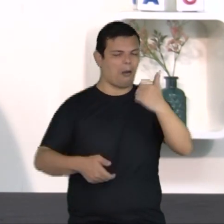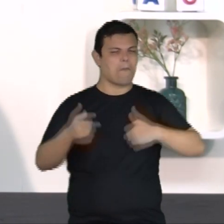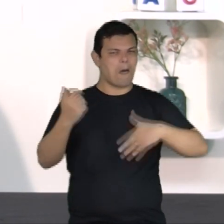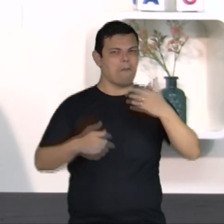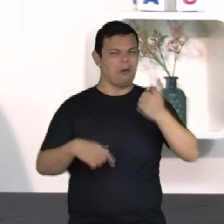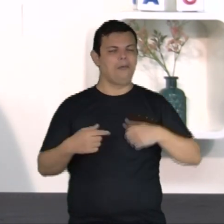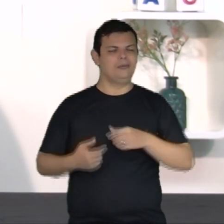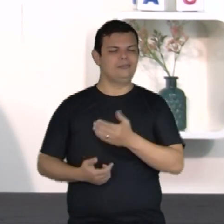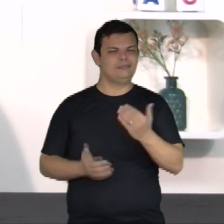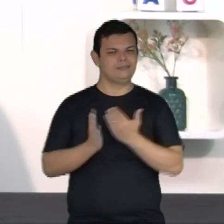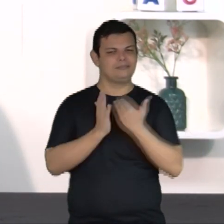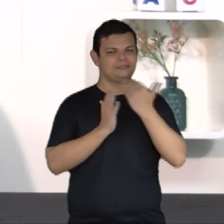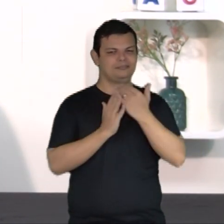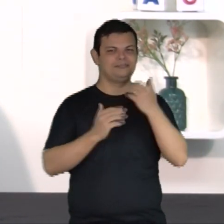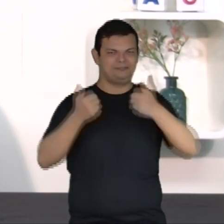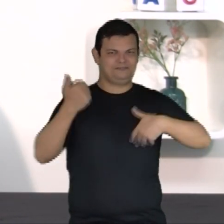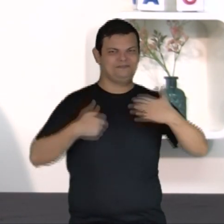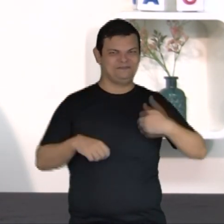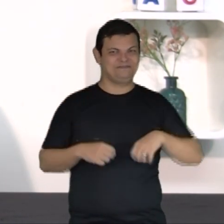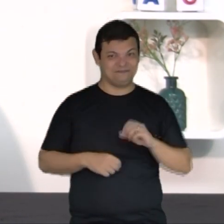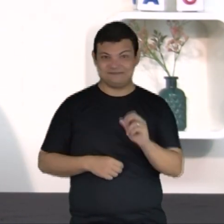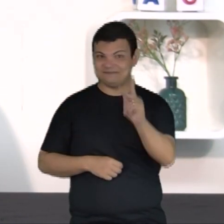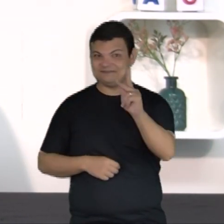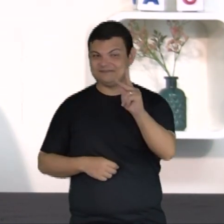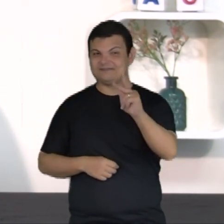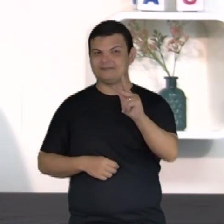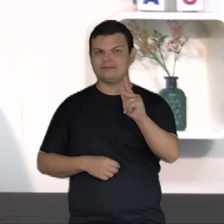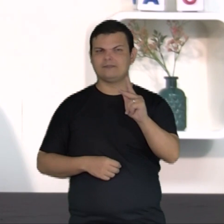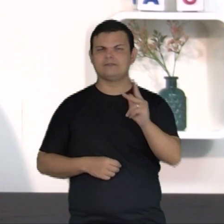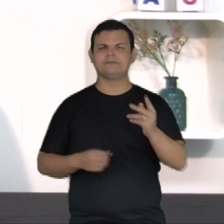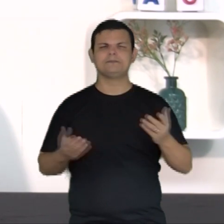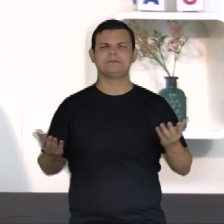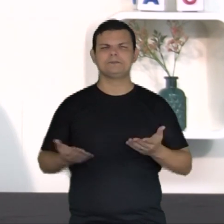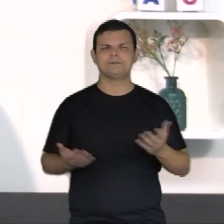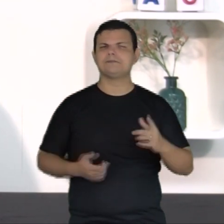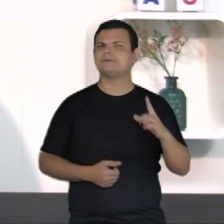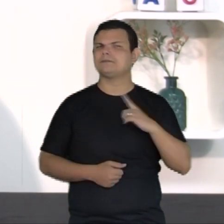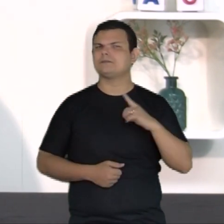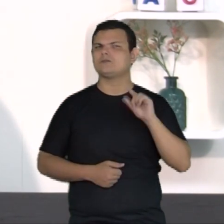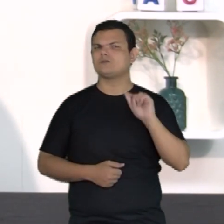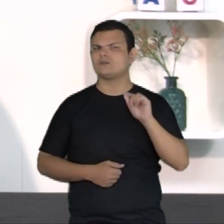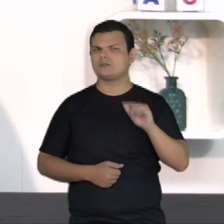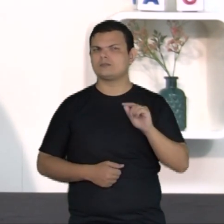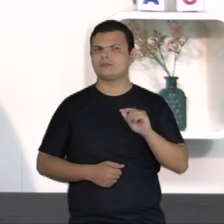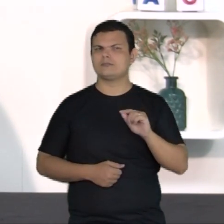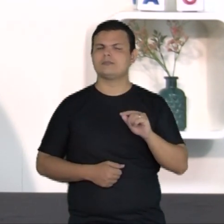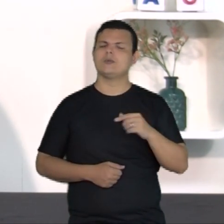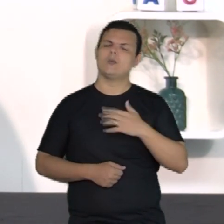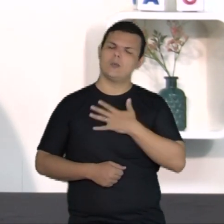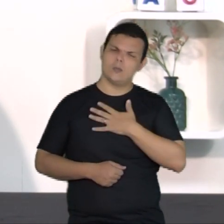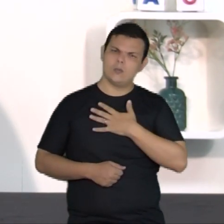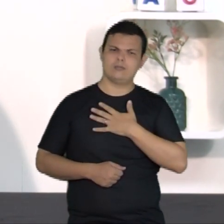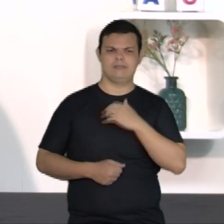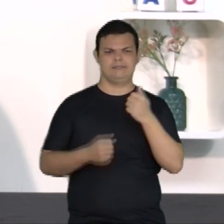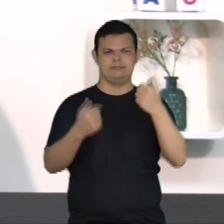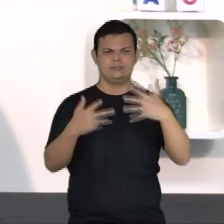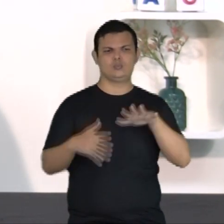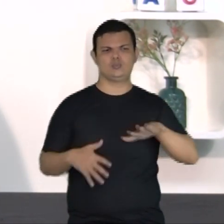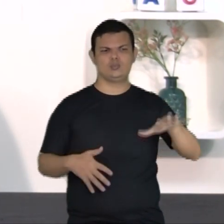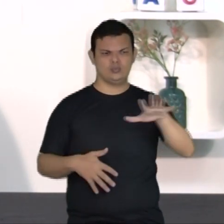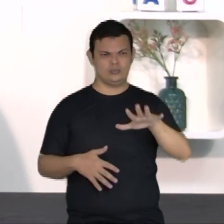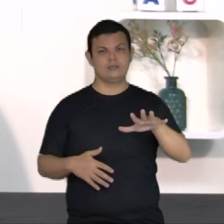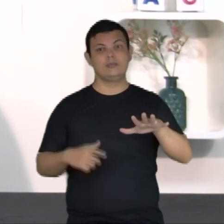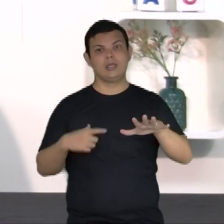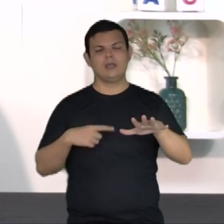3 questões para nós conversarmos um pouco mais, tá bom? Mas agora vem aqui comigo, preste atenção. Eu sempre costumo dizer para as minhas turmas que uma das